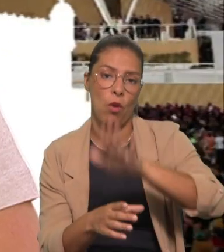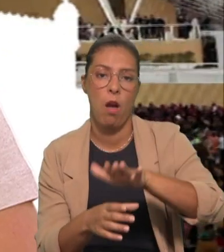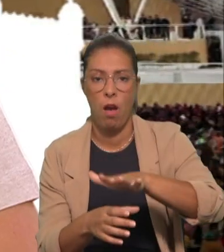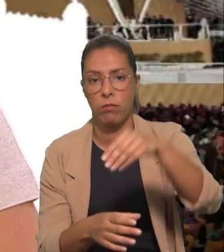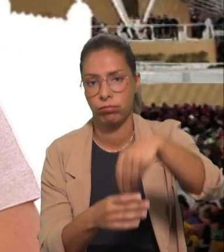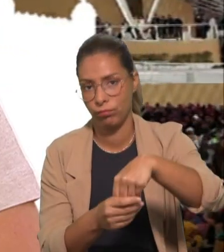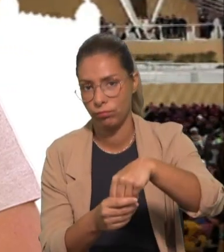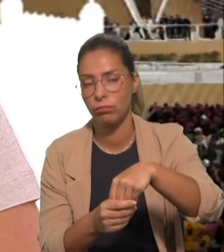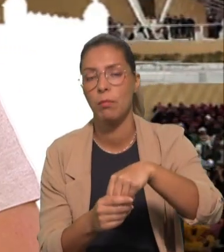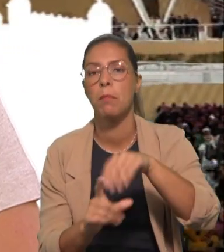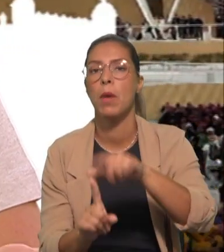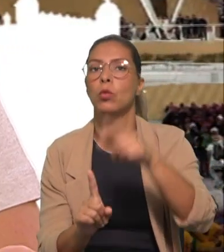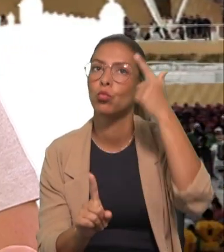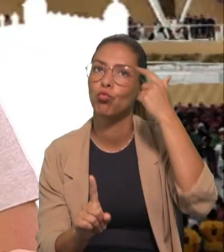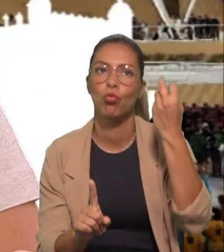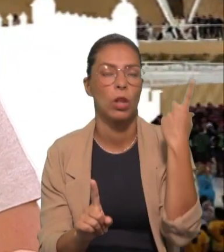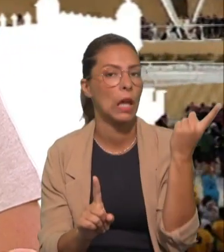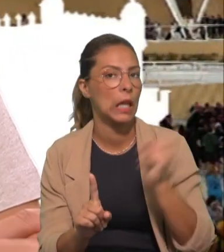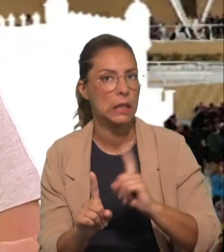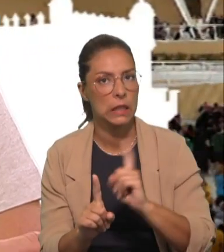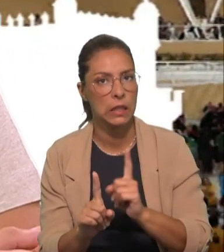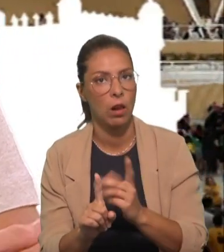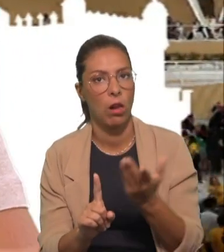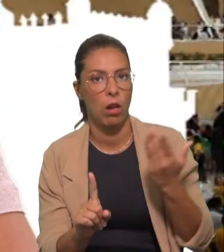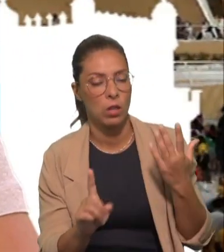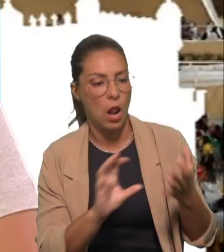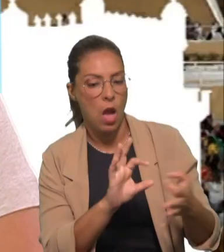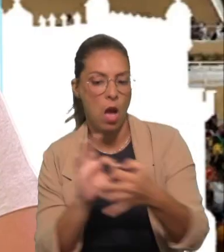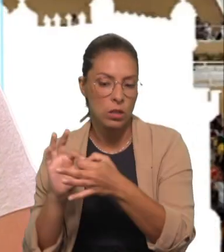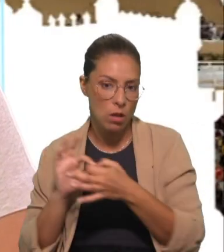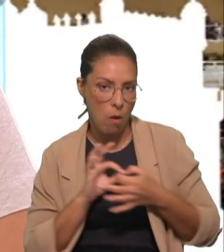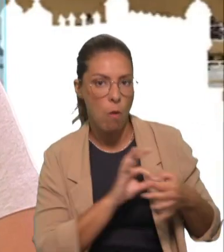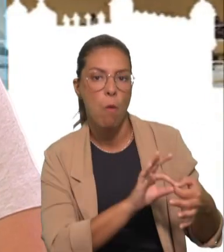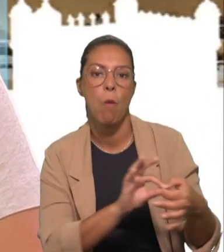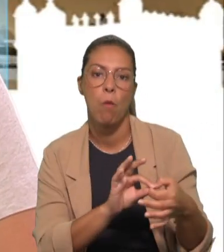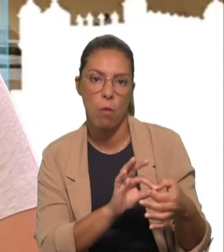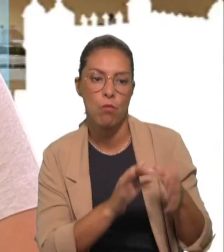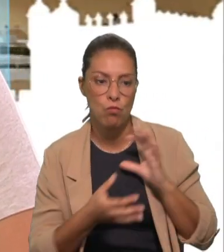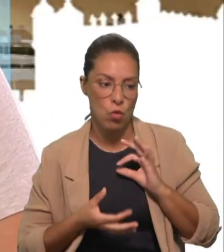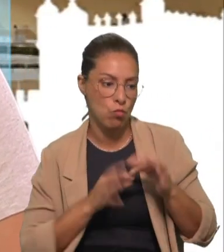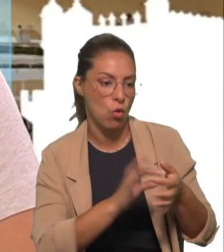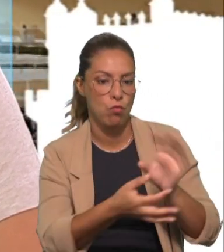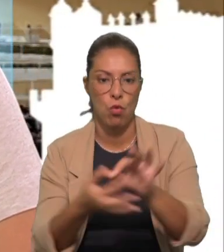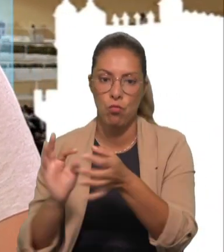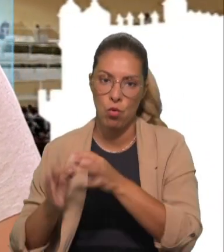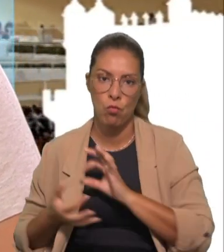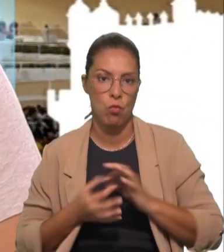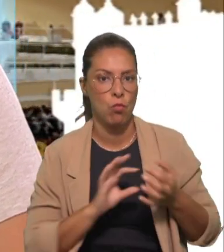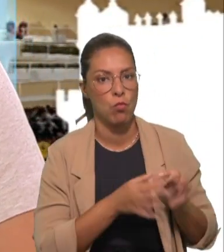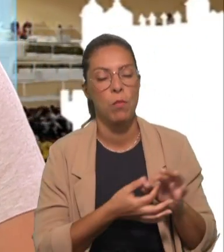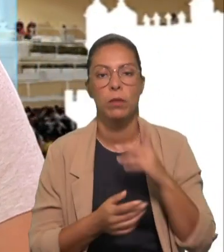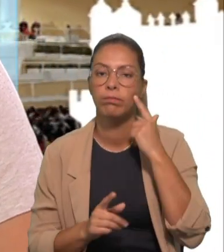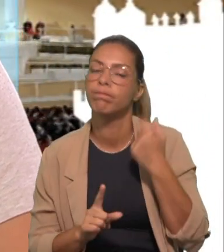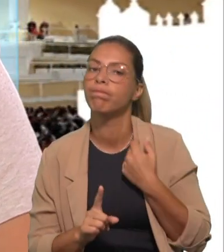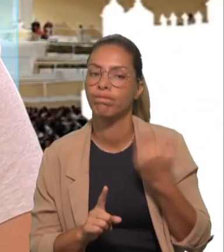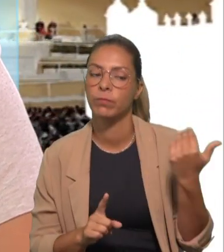também não esquecer que as ligações que criamos e as ligações entre uns entre os outros, e também acho que é isso que me chama.